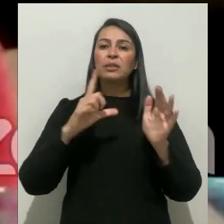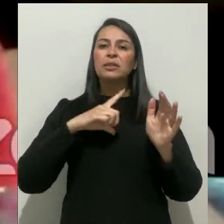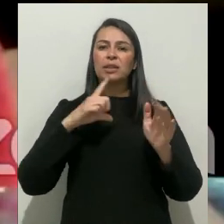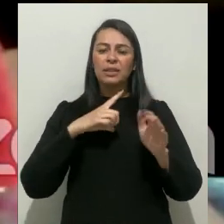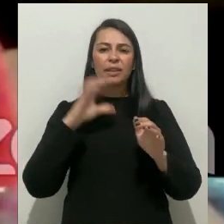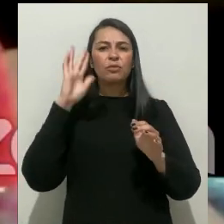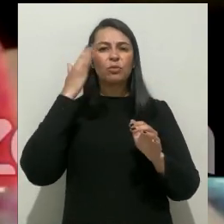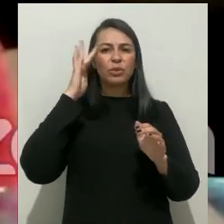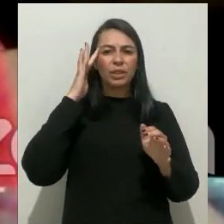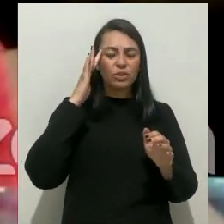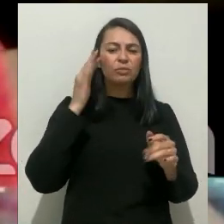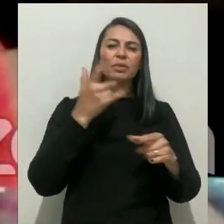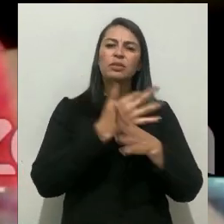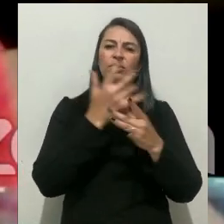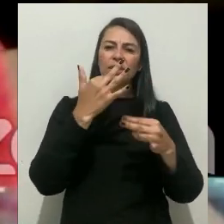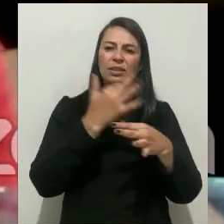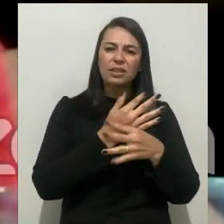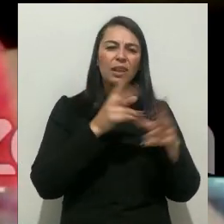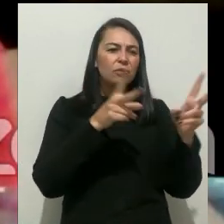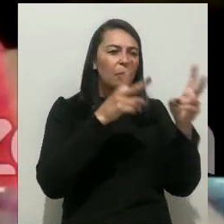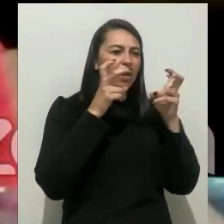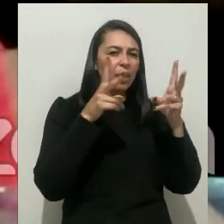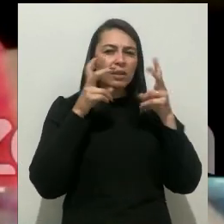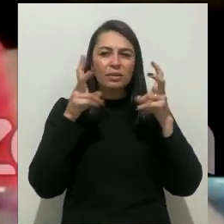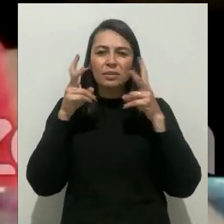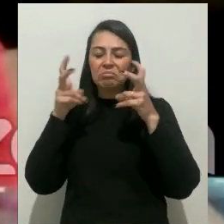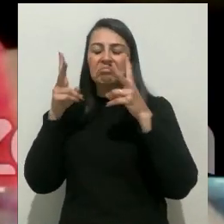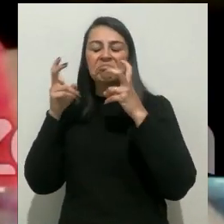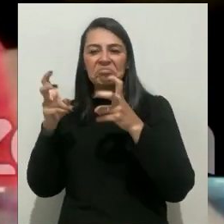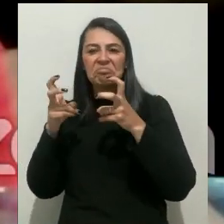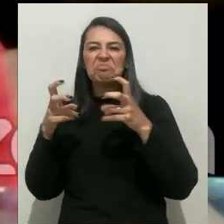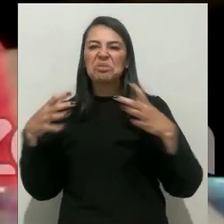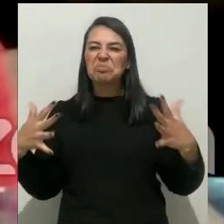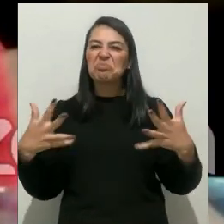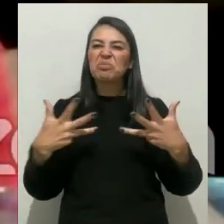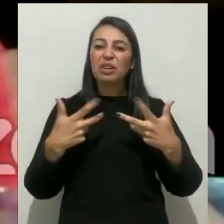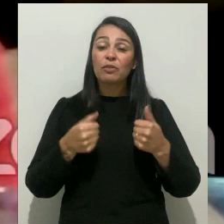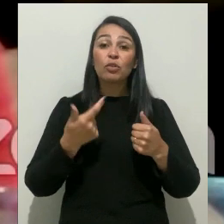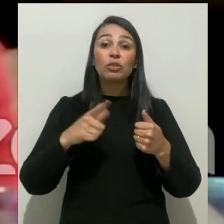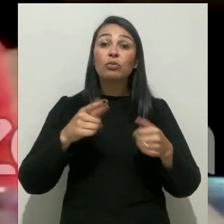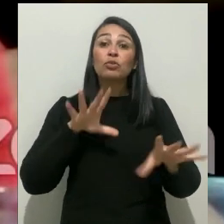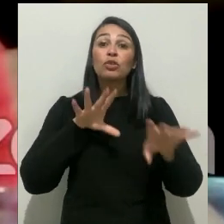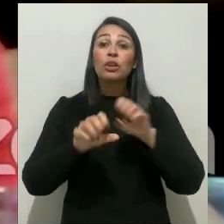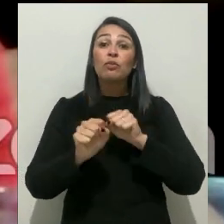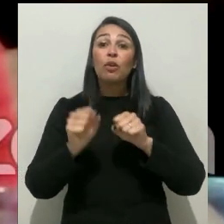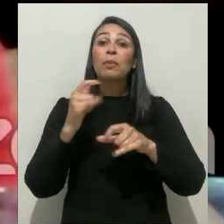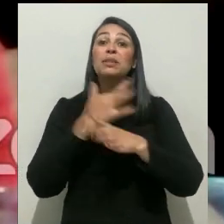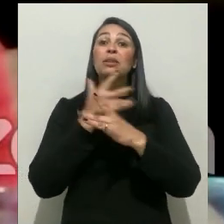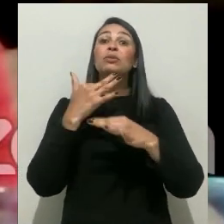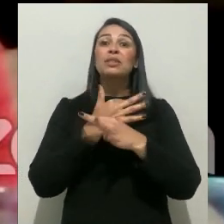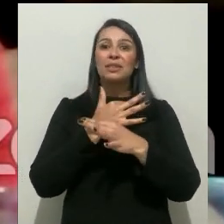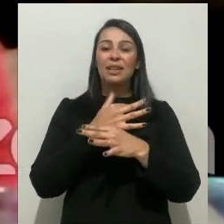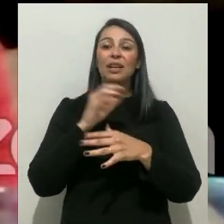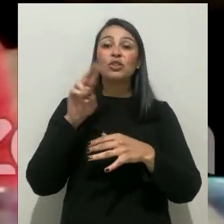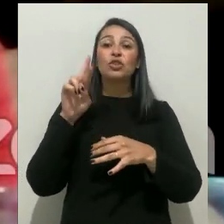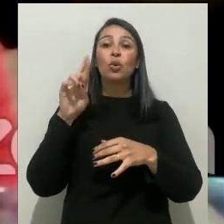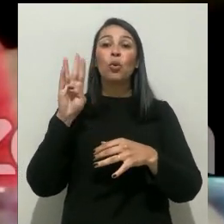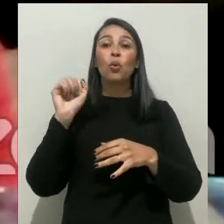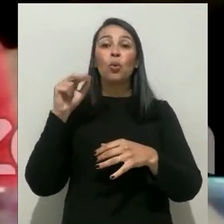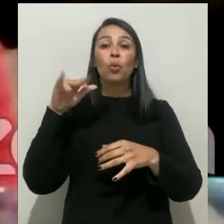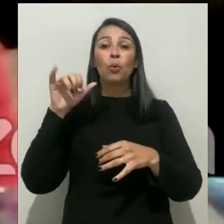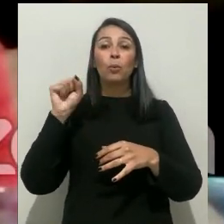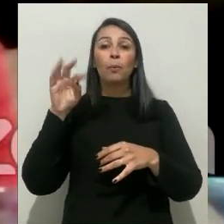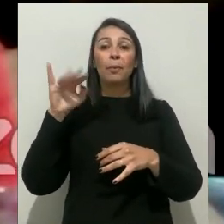uma leitura da cidade incrível, né? Sem ter uma formação urbanística naquele momento. Nós não tínhamos isso. Então,